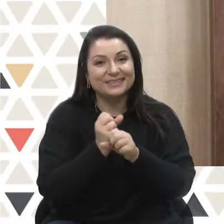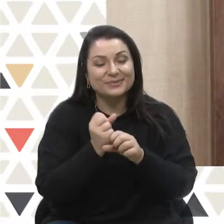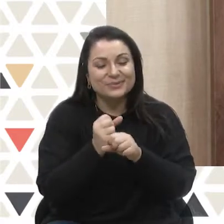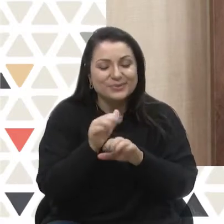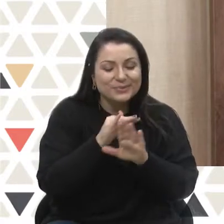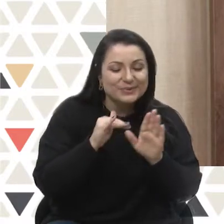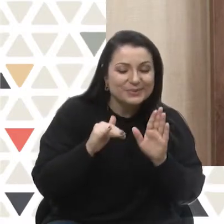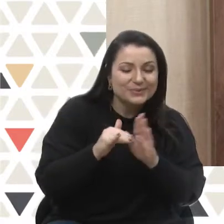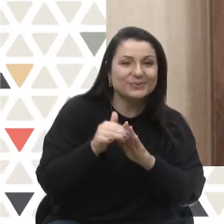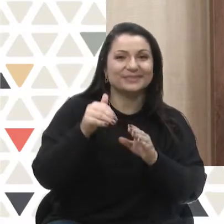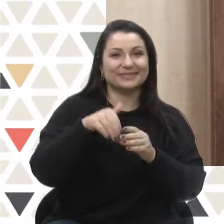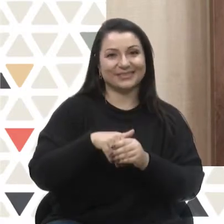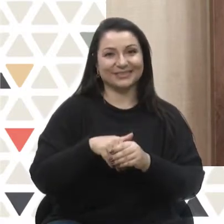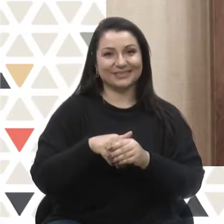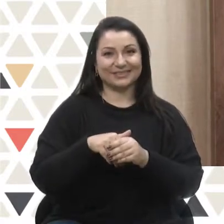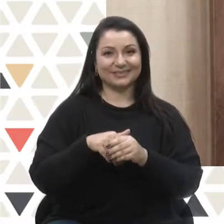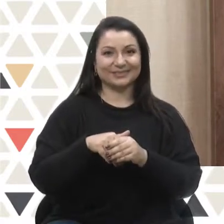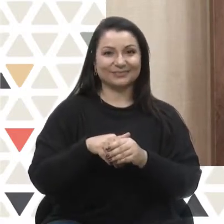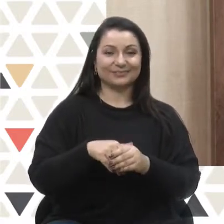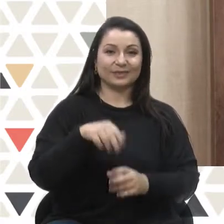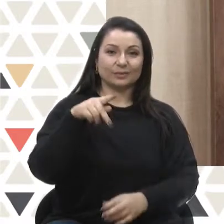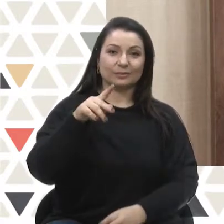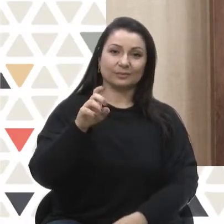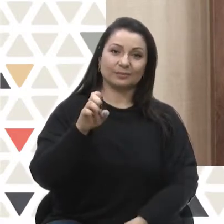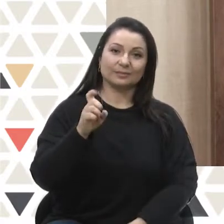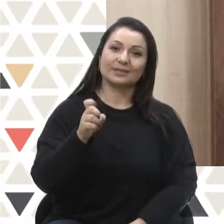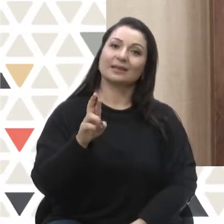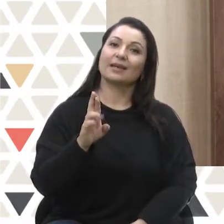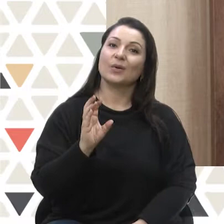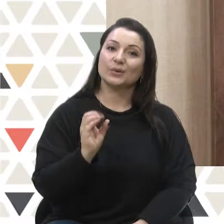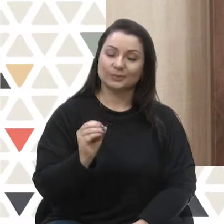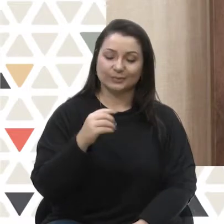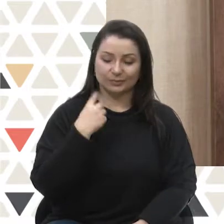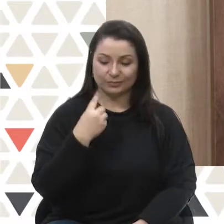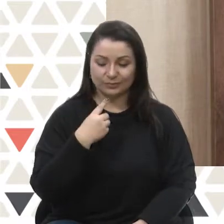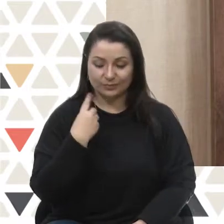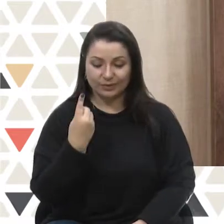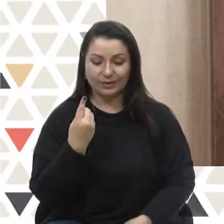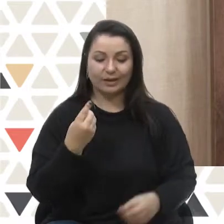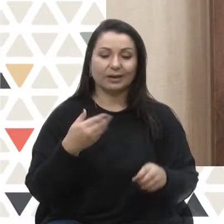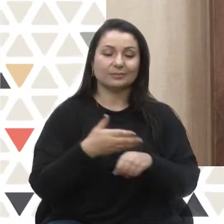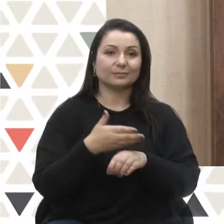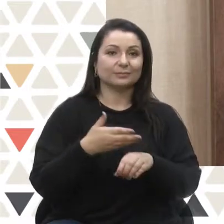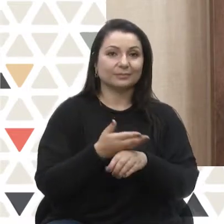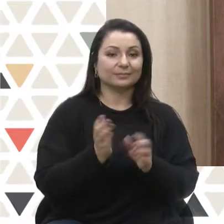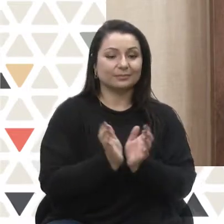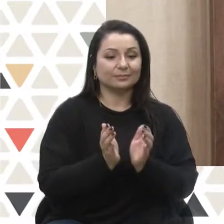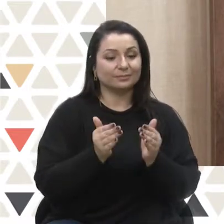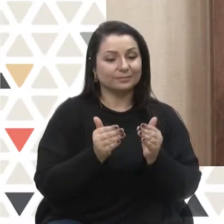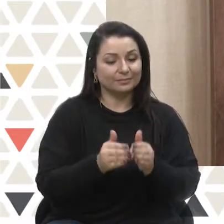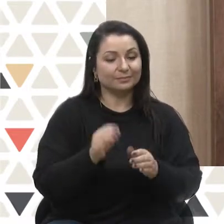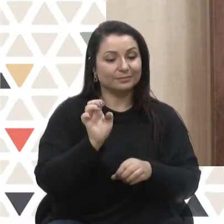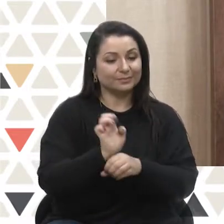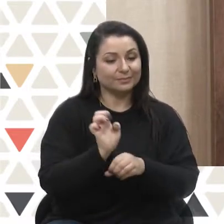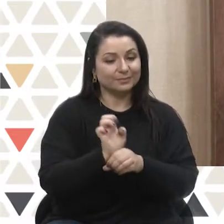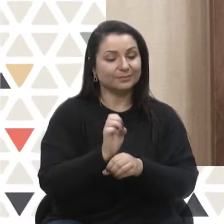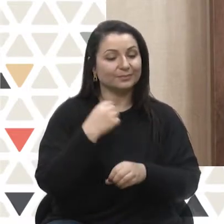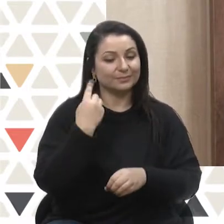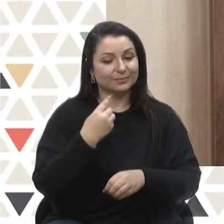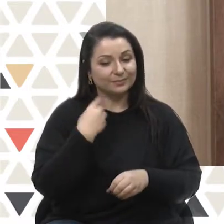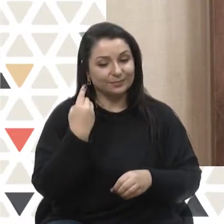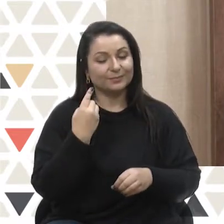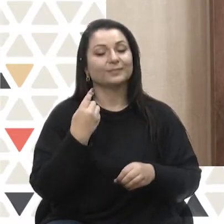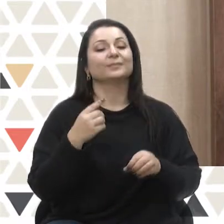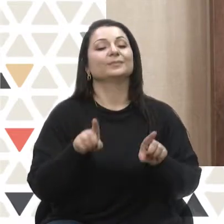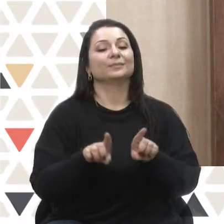e aí como faço para contar todos os votos o Pedro canale advogado e membro da